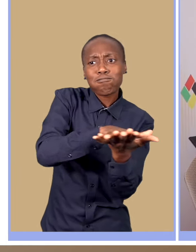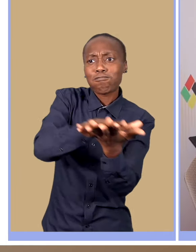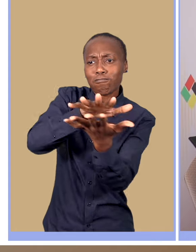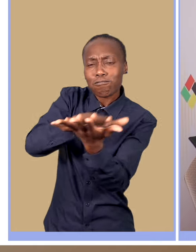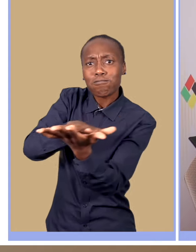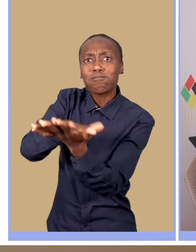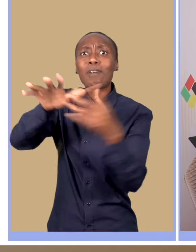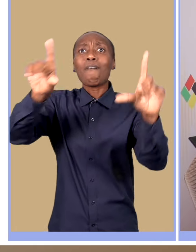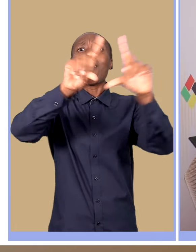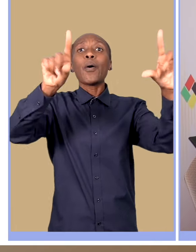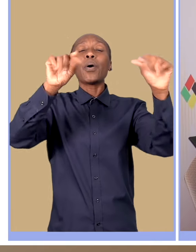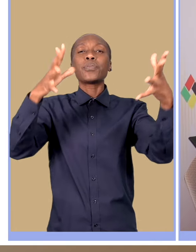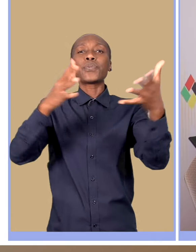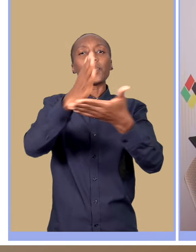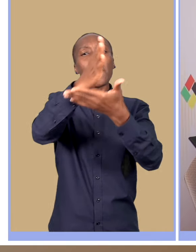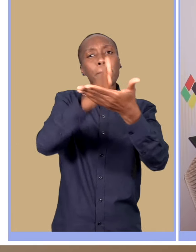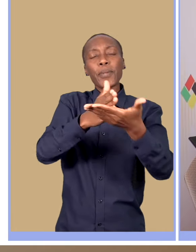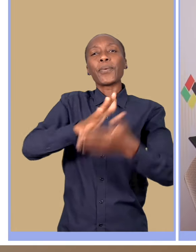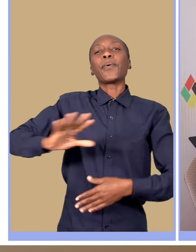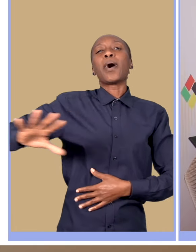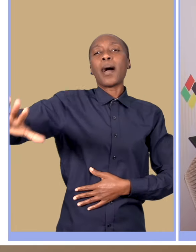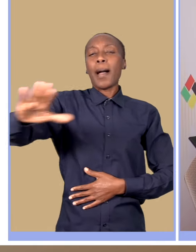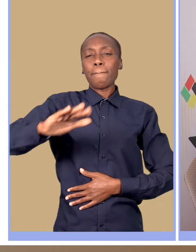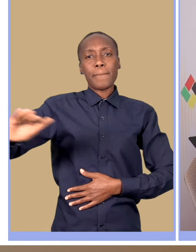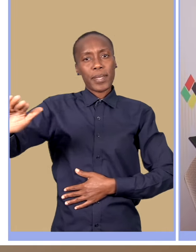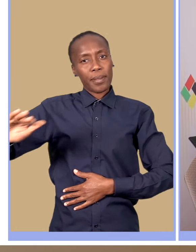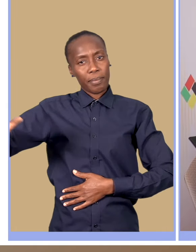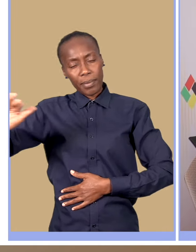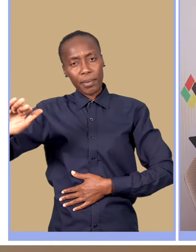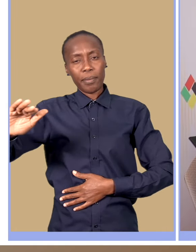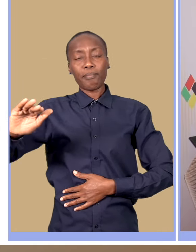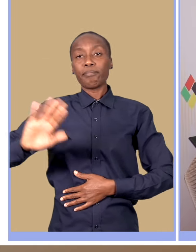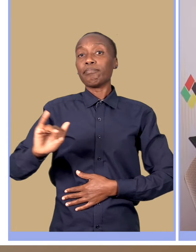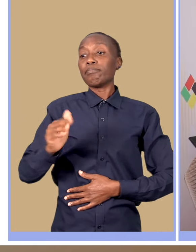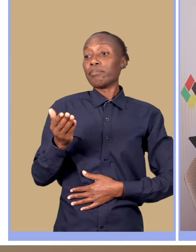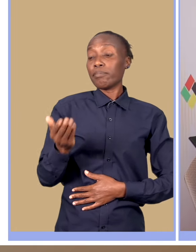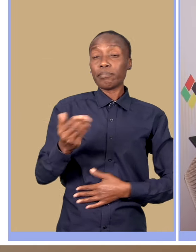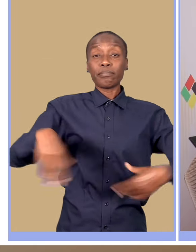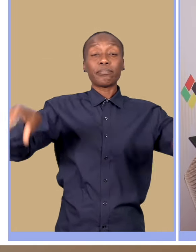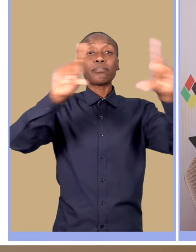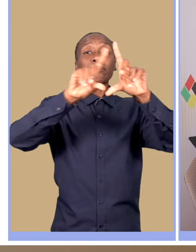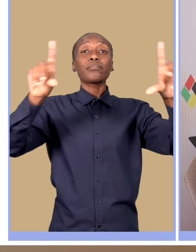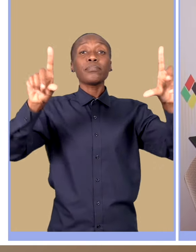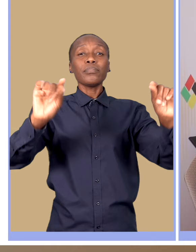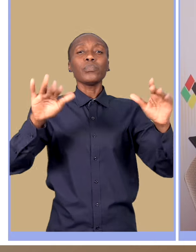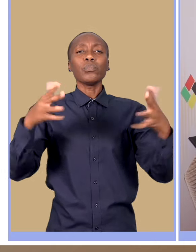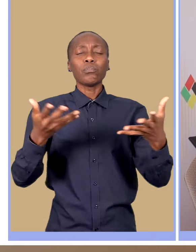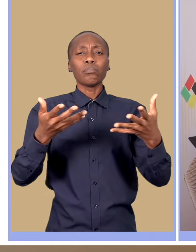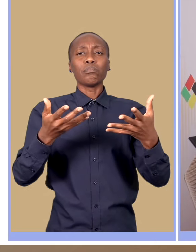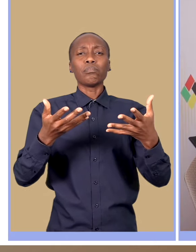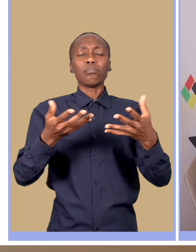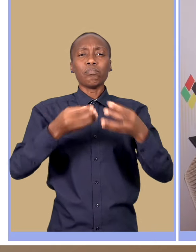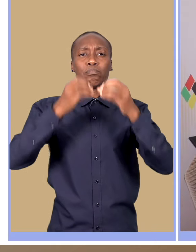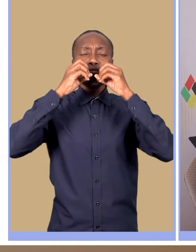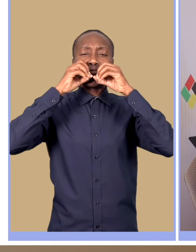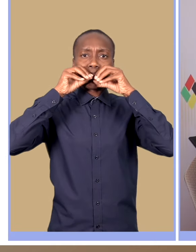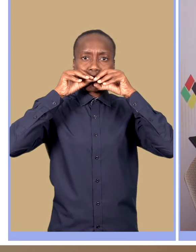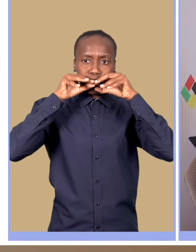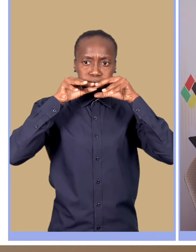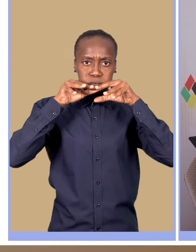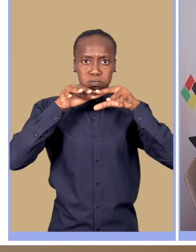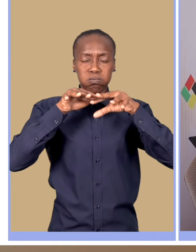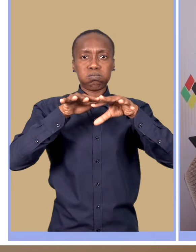ambiental. Então, a educação ambiental remete a esta necessidade, a este processo de